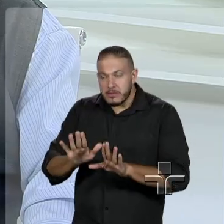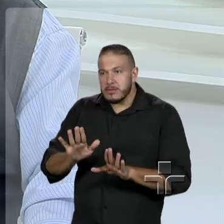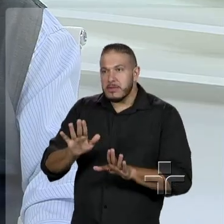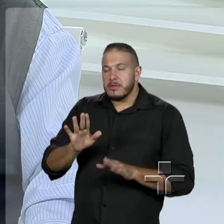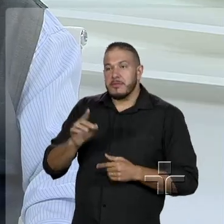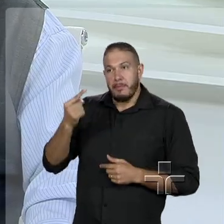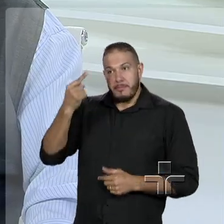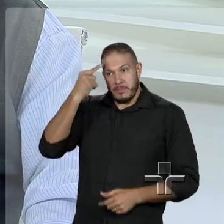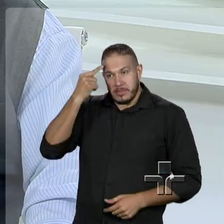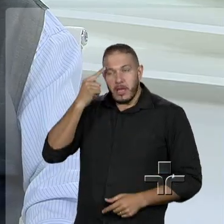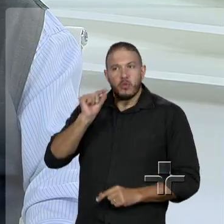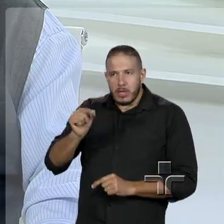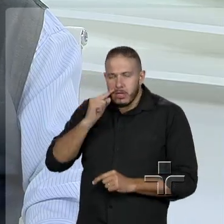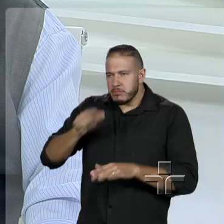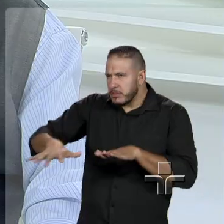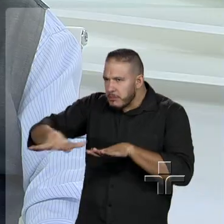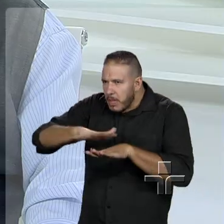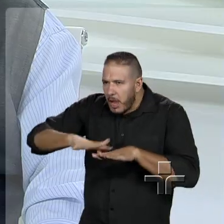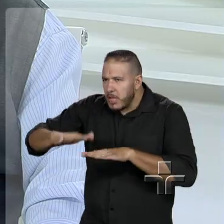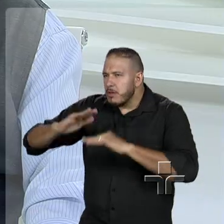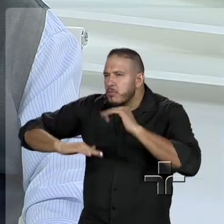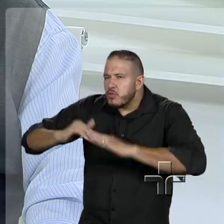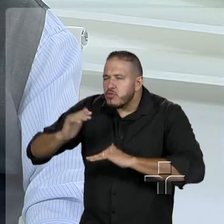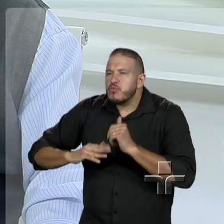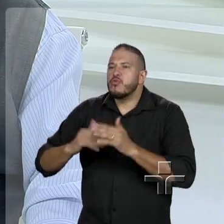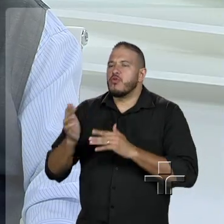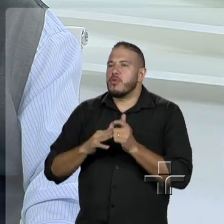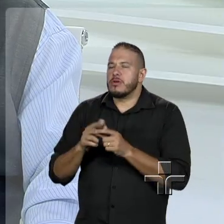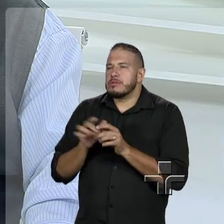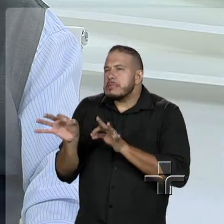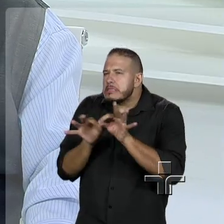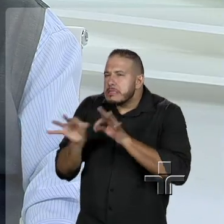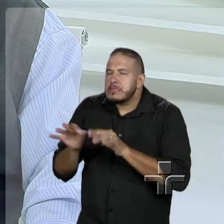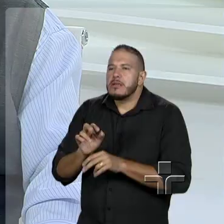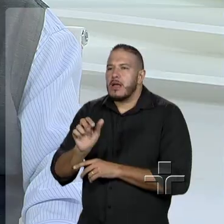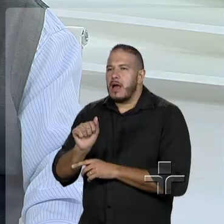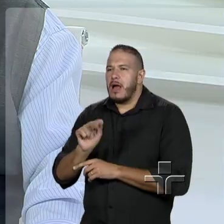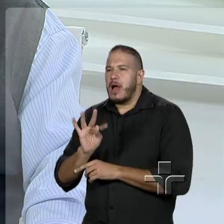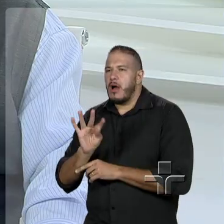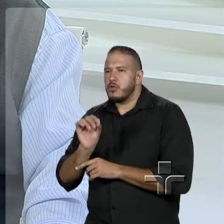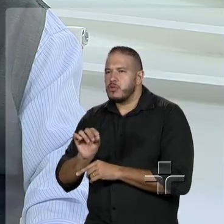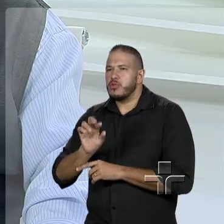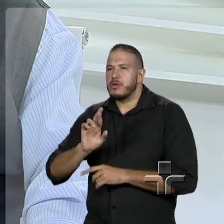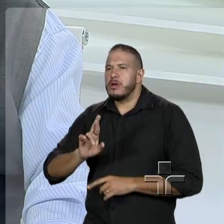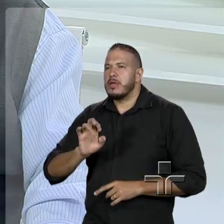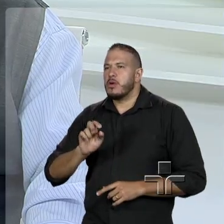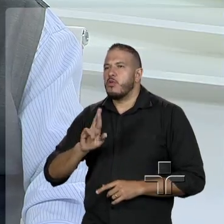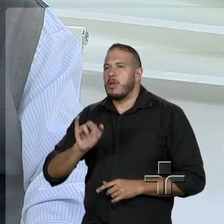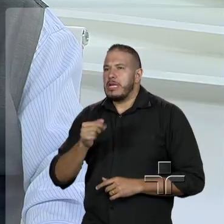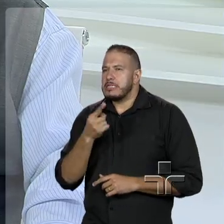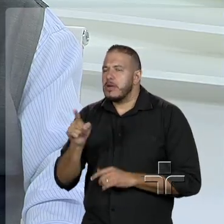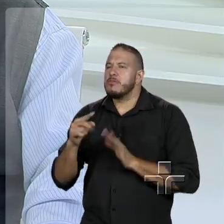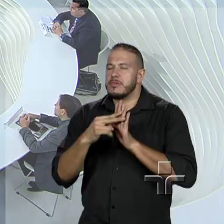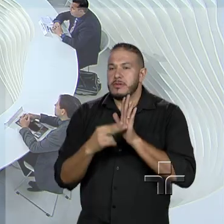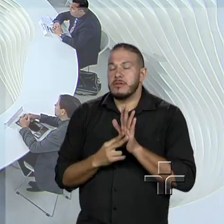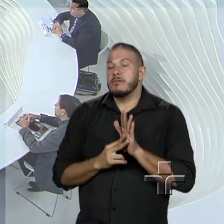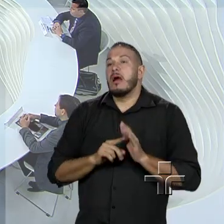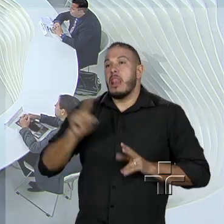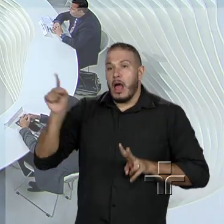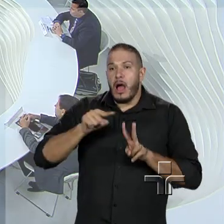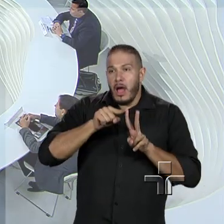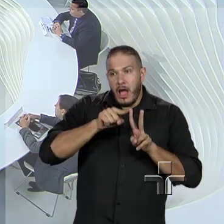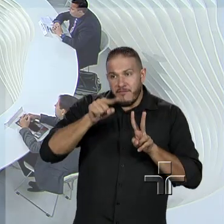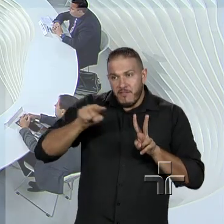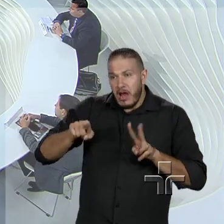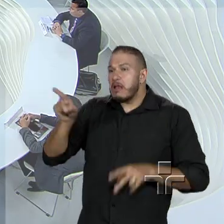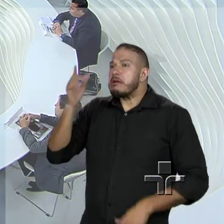que o mercado produz a autorregulação é um equívoco monstruoso. A Vale que o diga, né, professor?